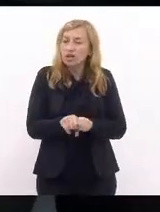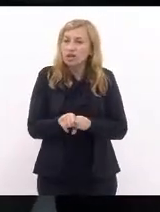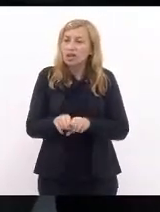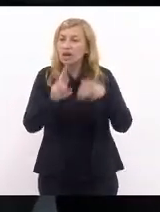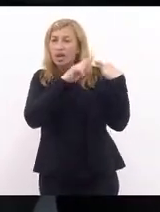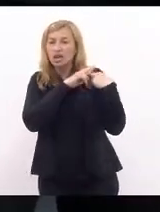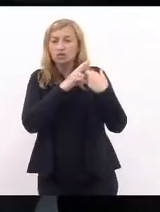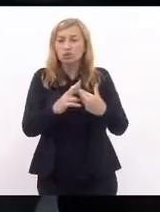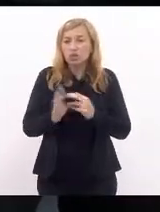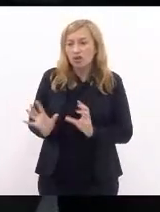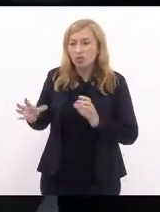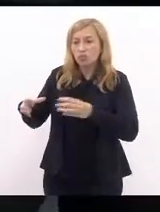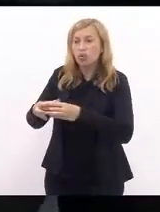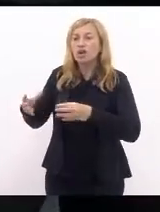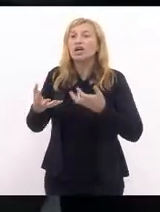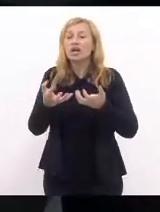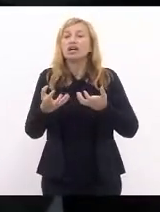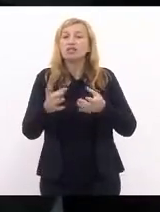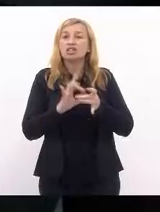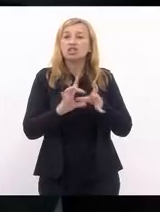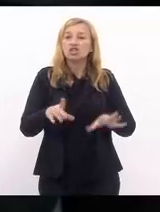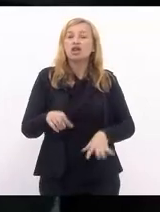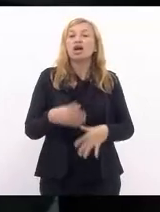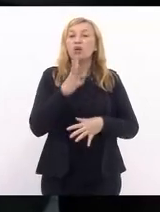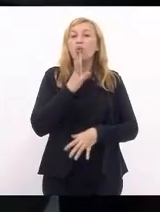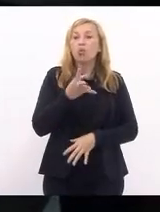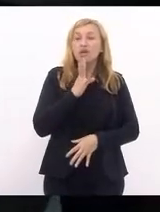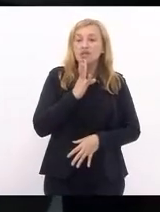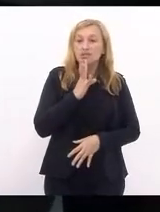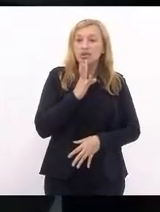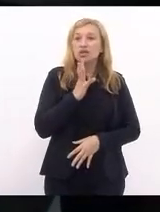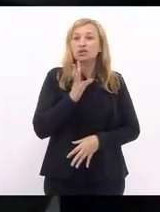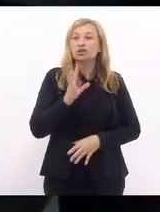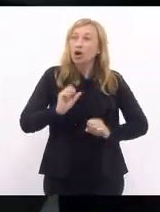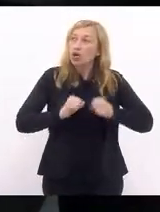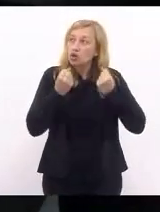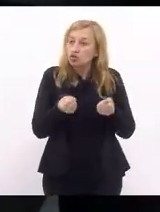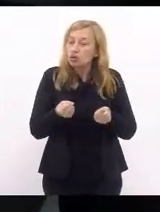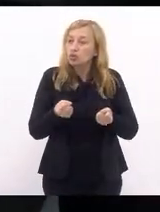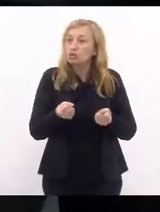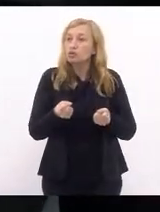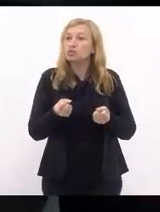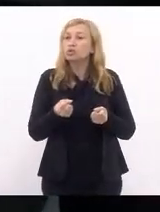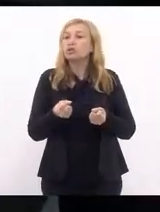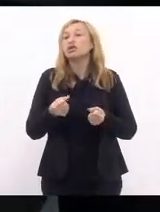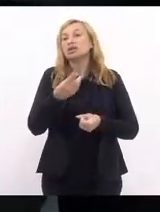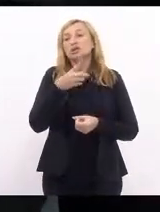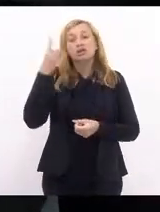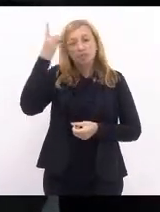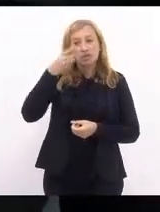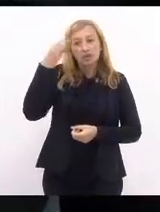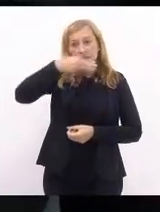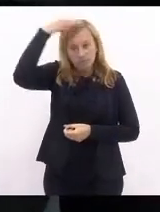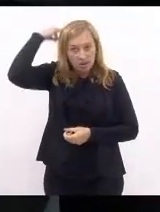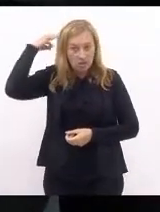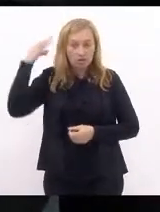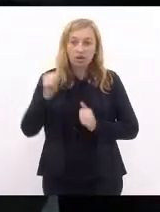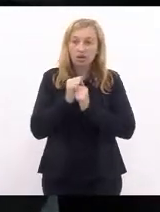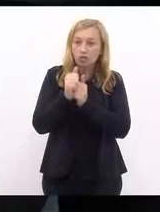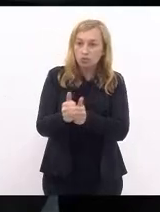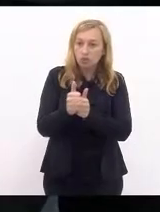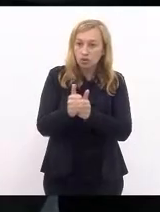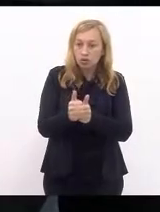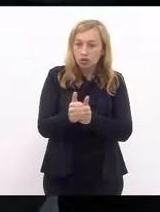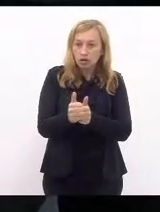responsável e fechar aqui o reconhecimento ao esforço feito pelo Deputado Márcio Pacheco na